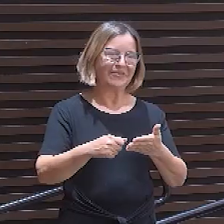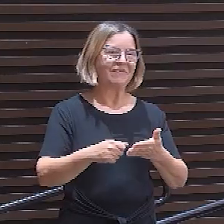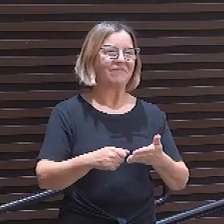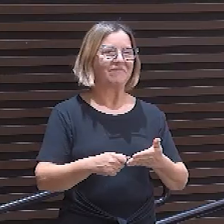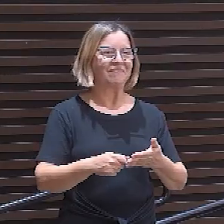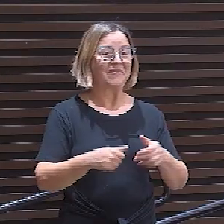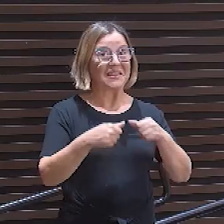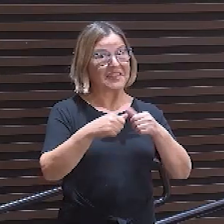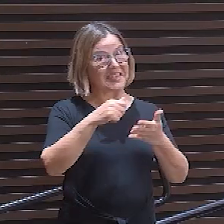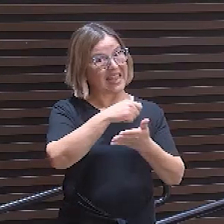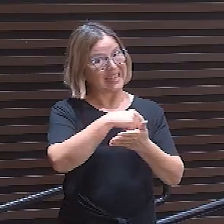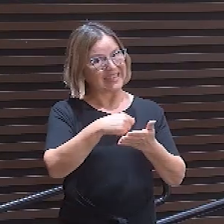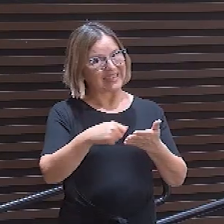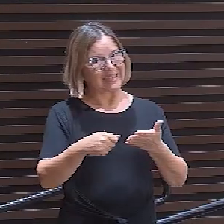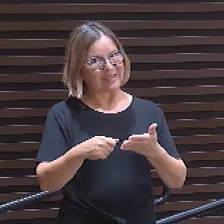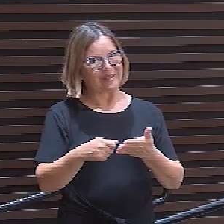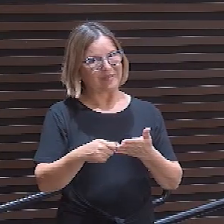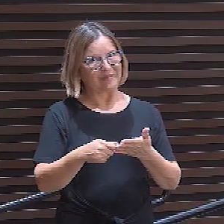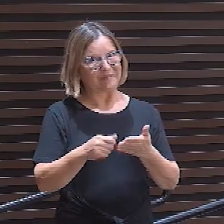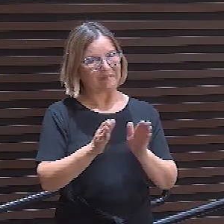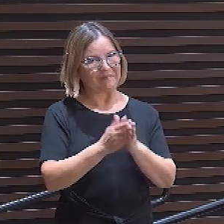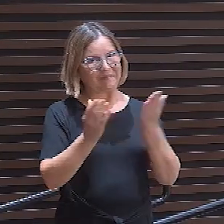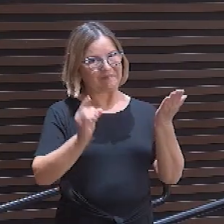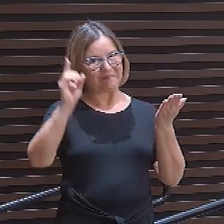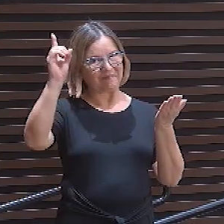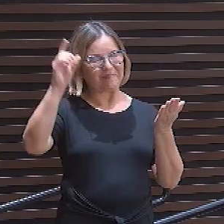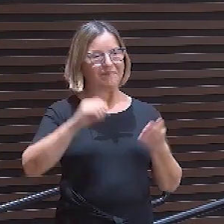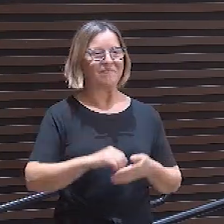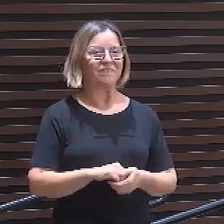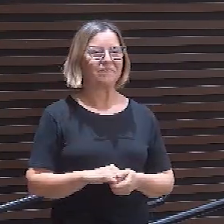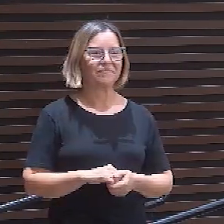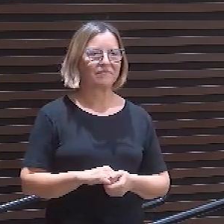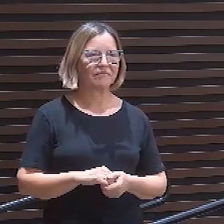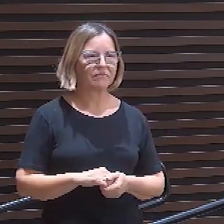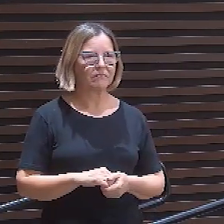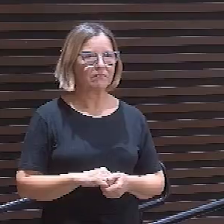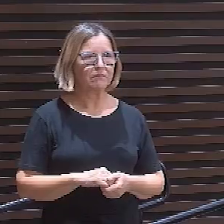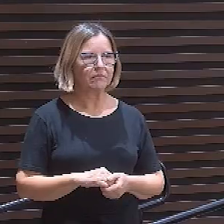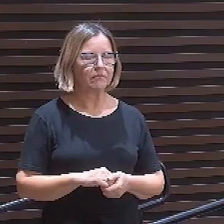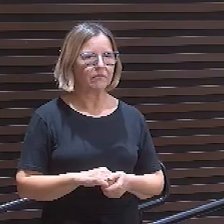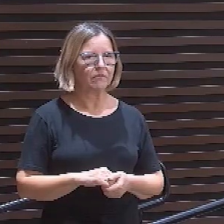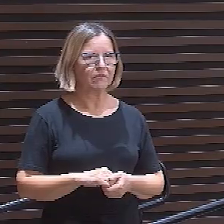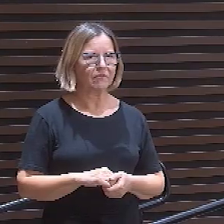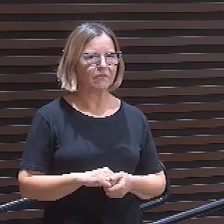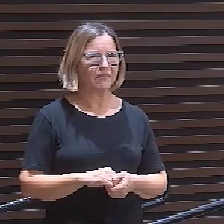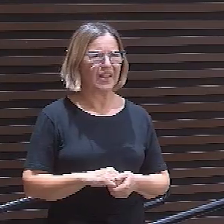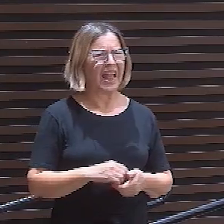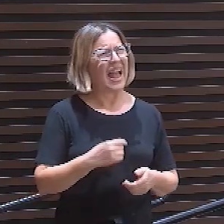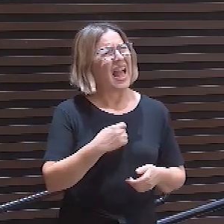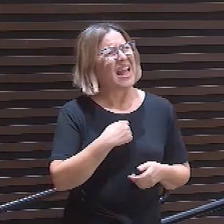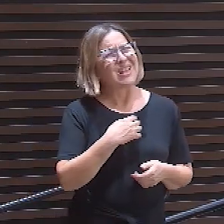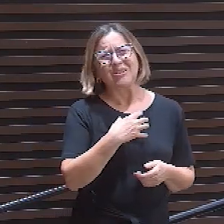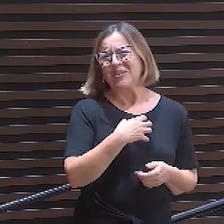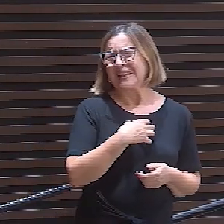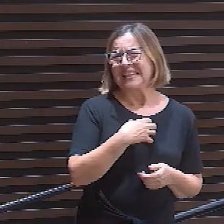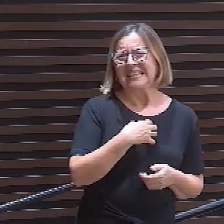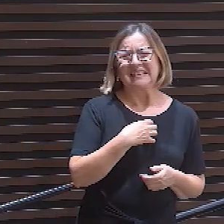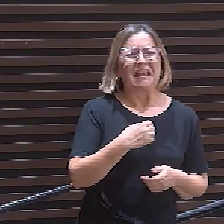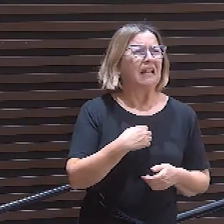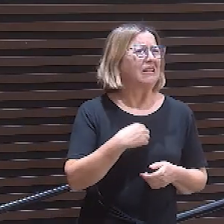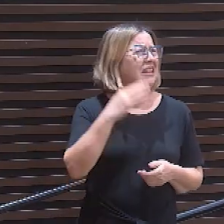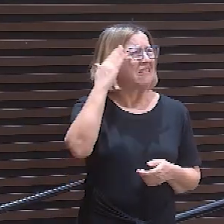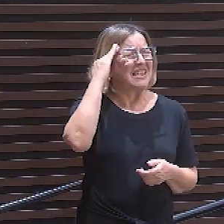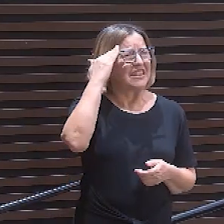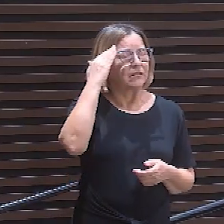Está escrito. Eu não vou dizer, mas eu não estou sentindo, e eu nem entendo, mas